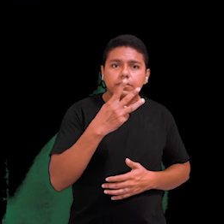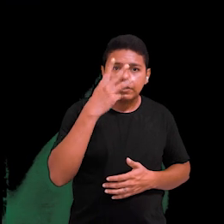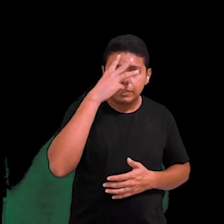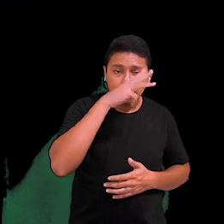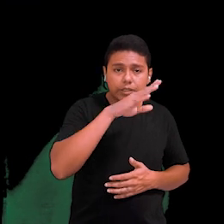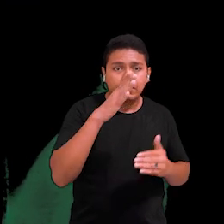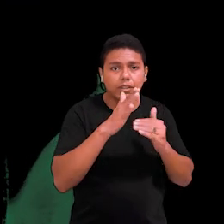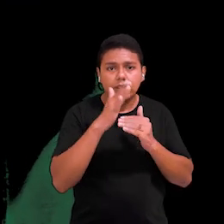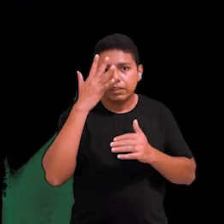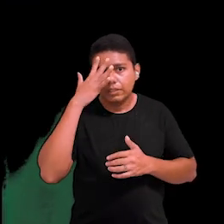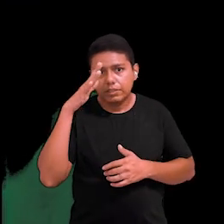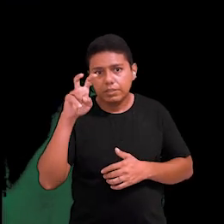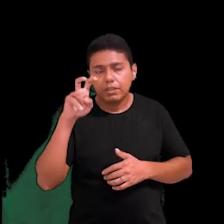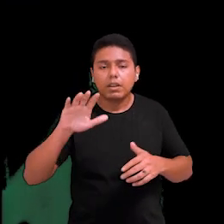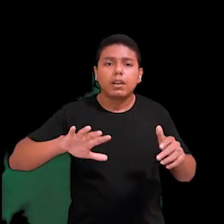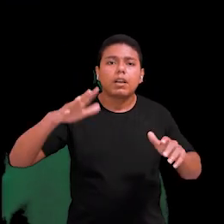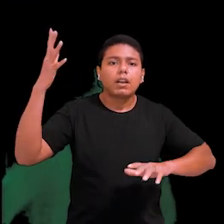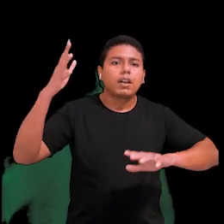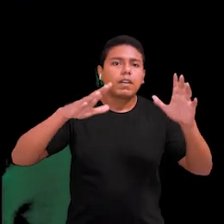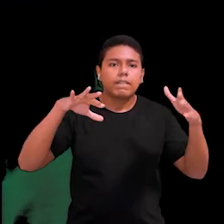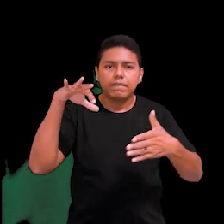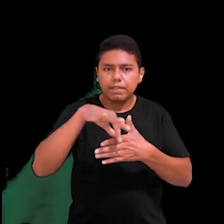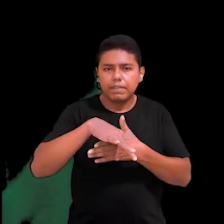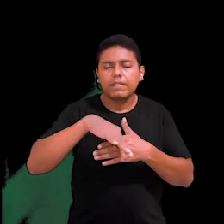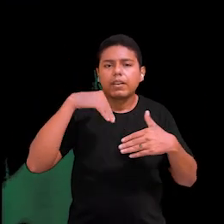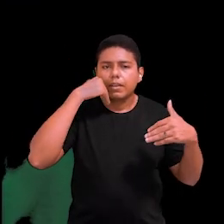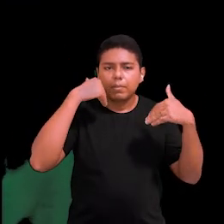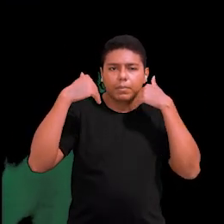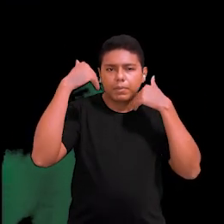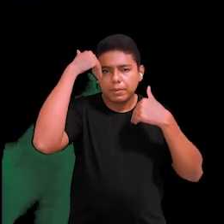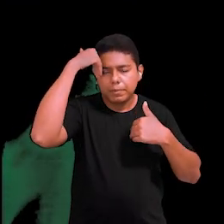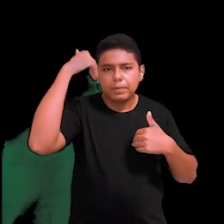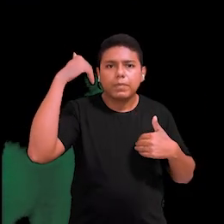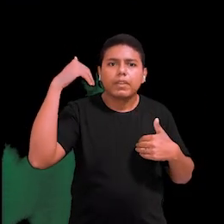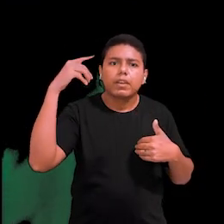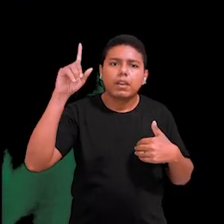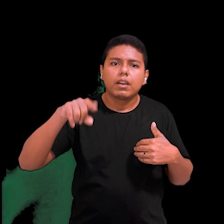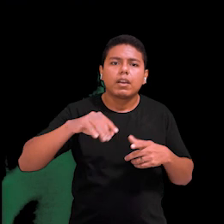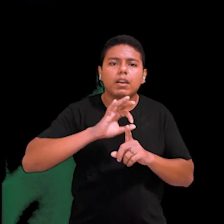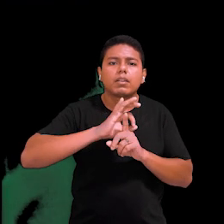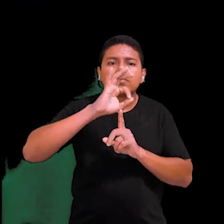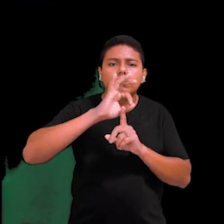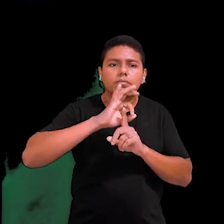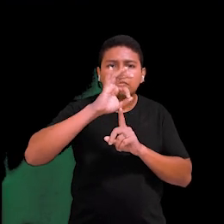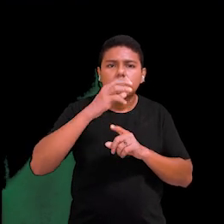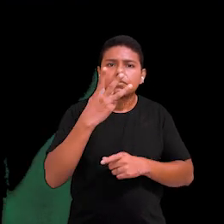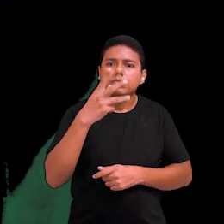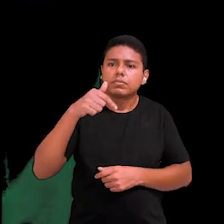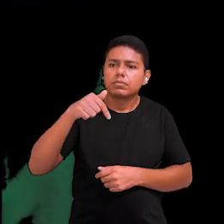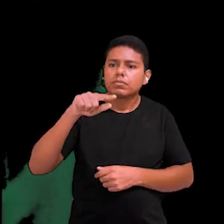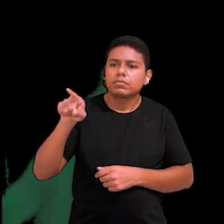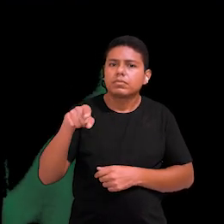geralmente acontece entre terceiro e quinto dia do pós-parto e se manifesta com febre, e aí é uma febre que